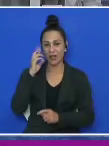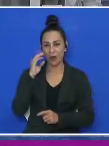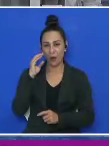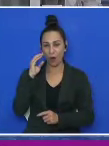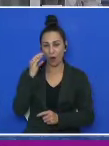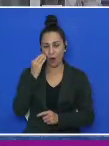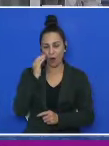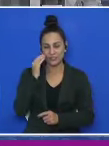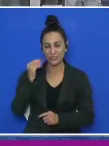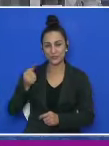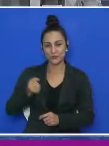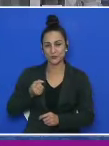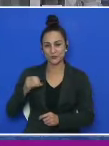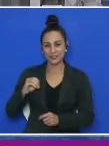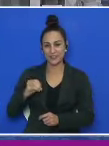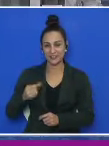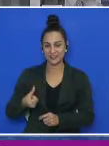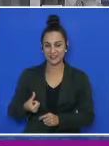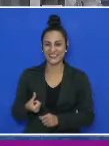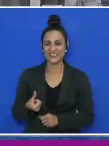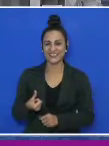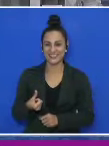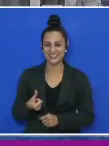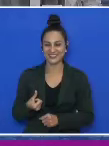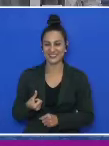06. Rosa, 06.